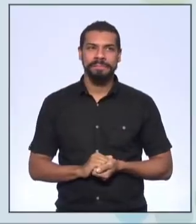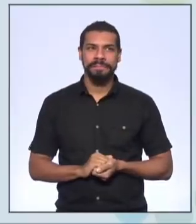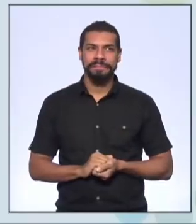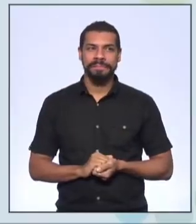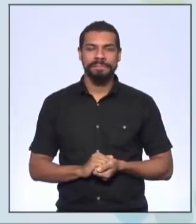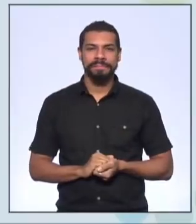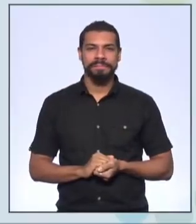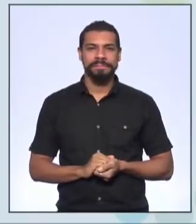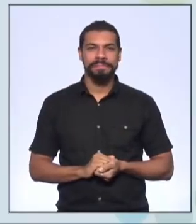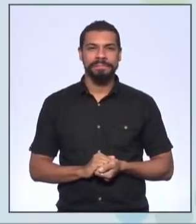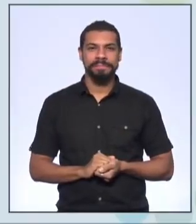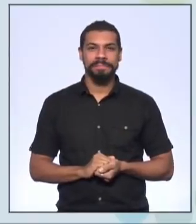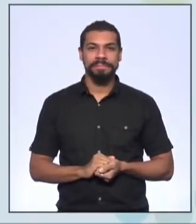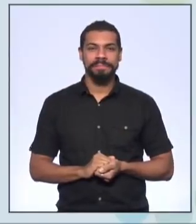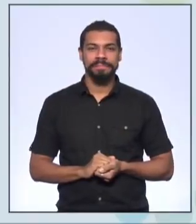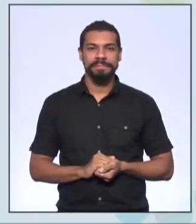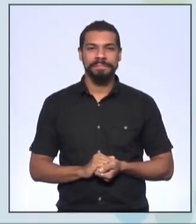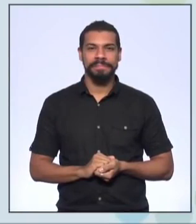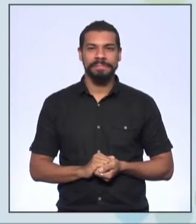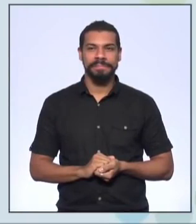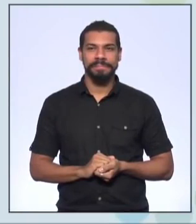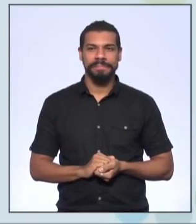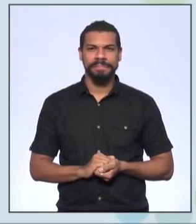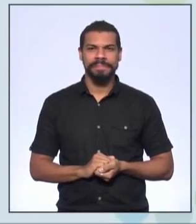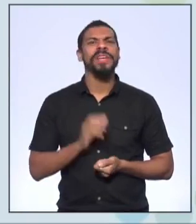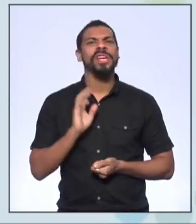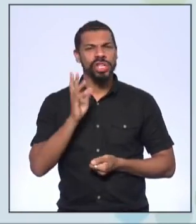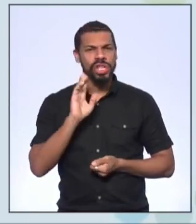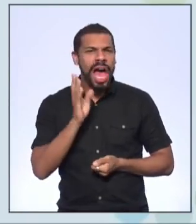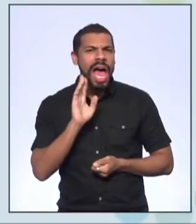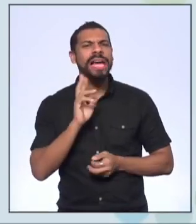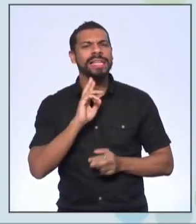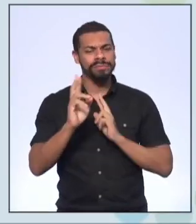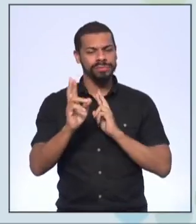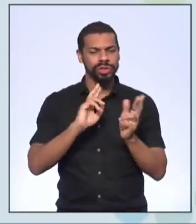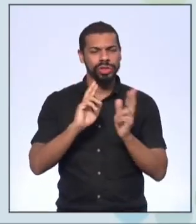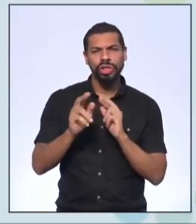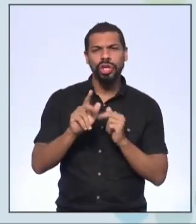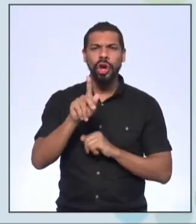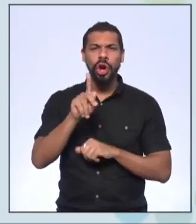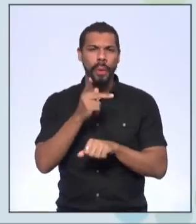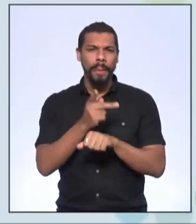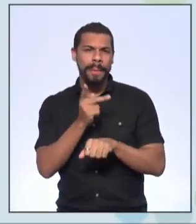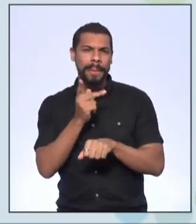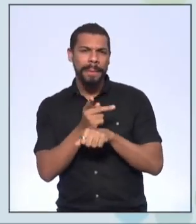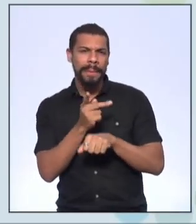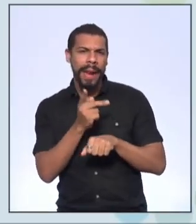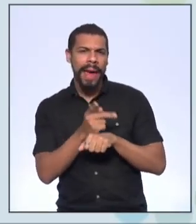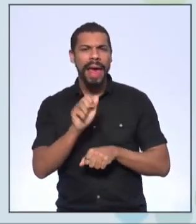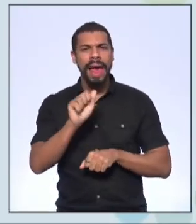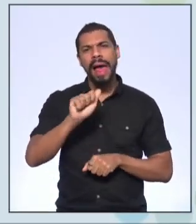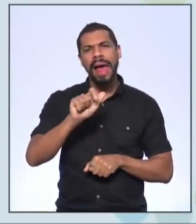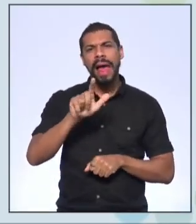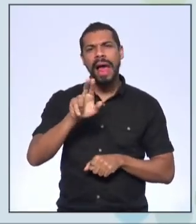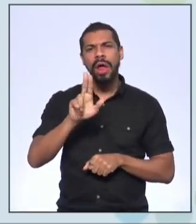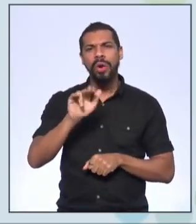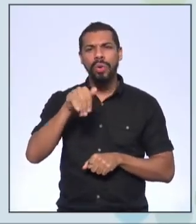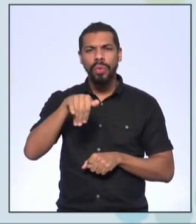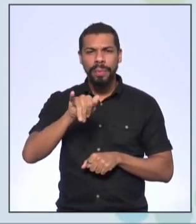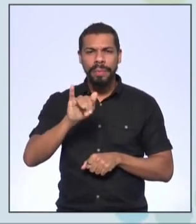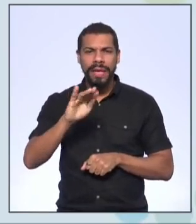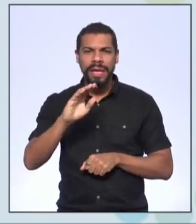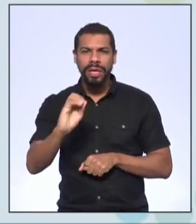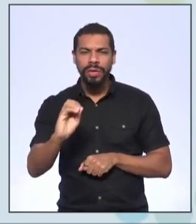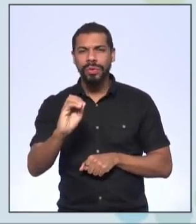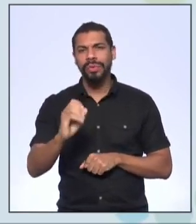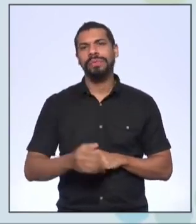aí. Vou deixar eles falando aí. Ó, tem muita Isso. gente já falando aqui. A prata, o alumínio e o cobre são bons condutores.